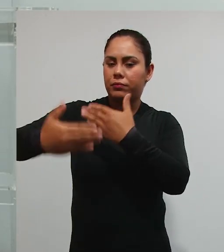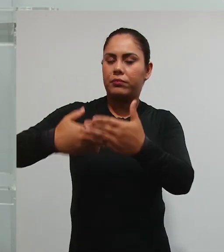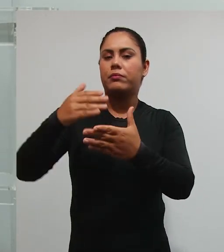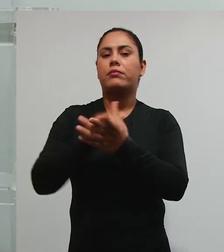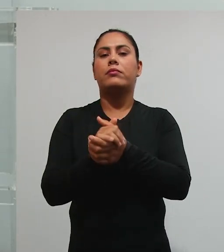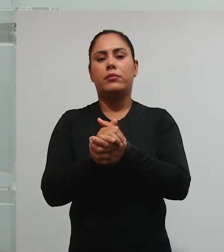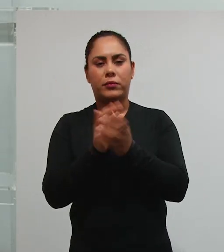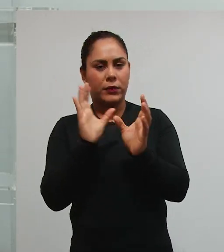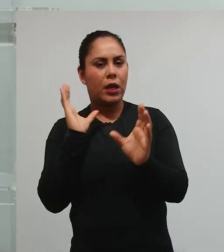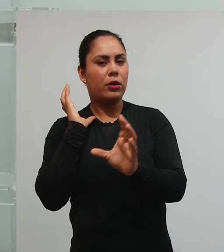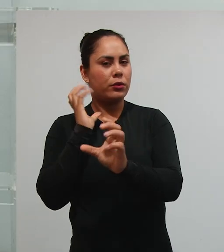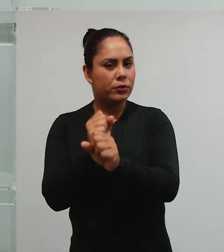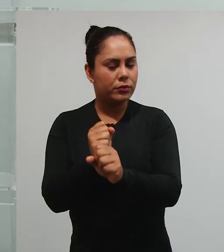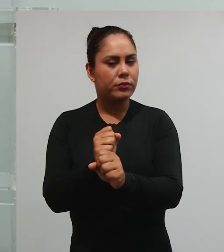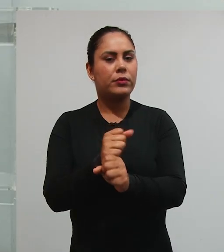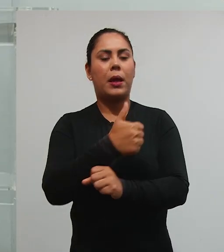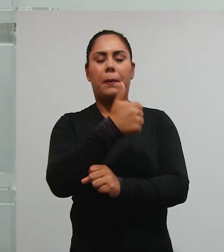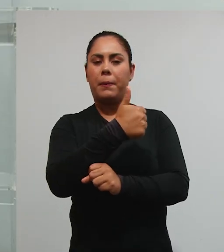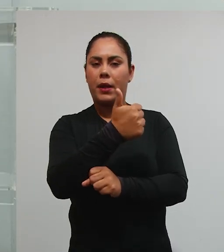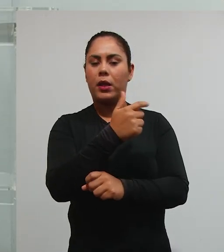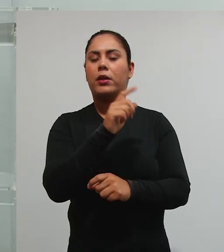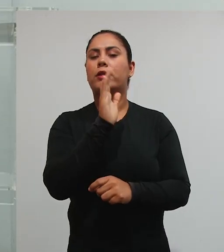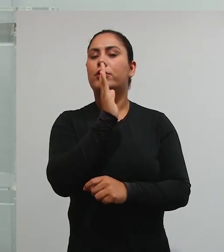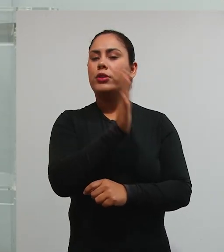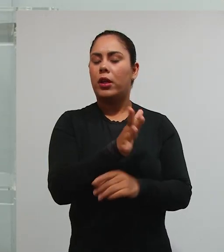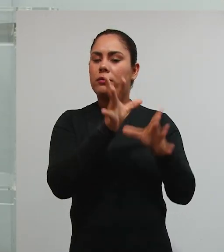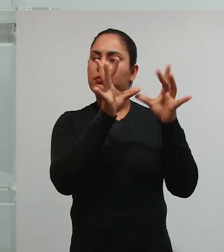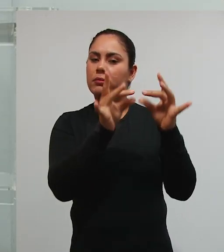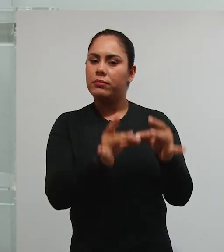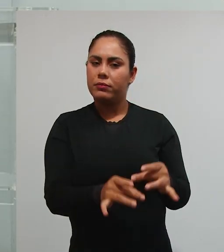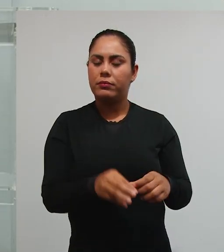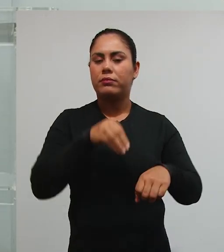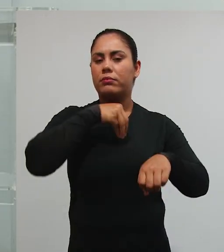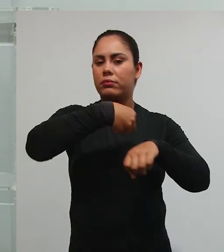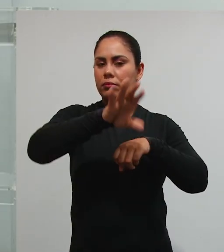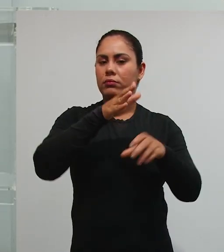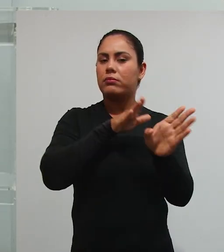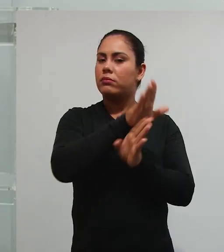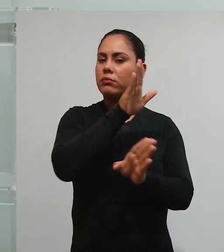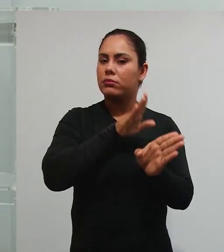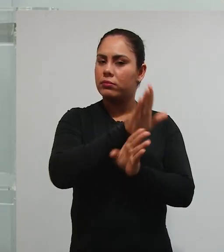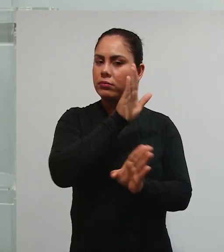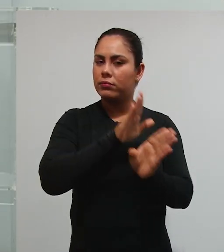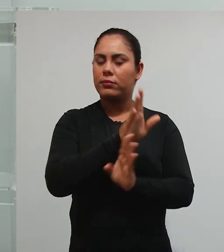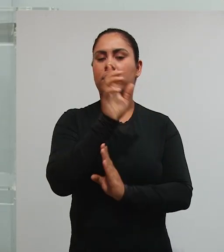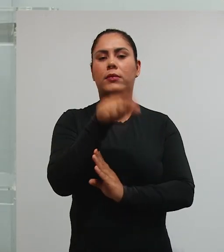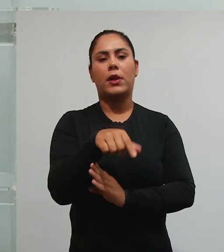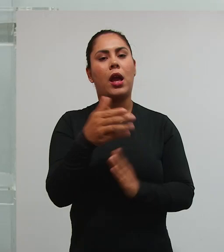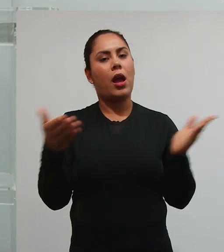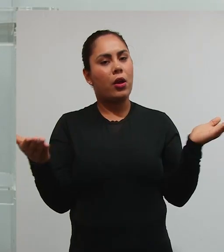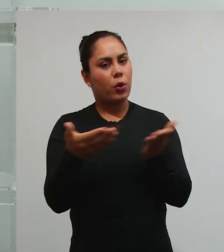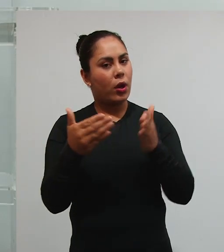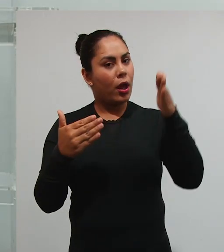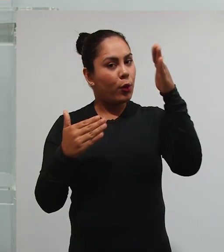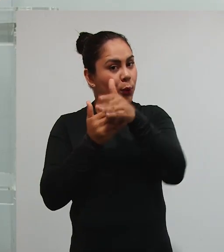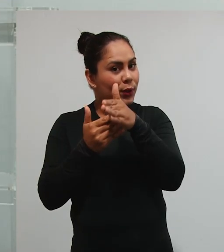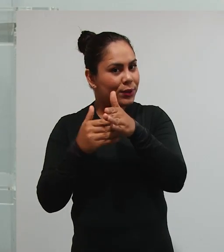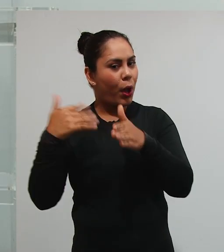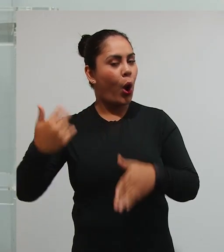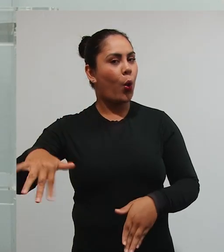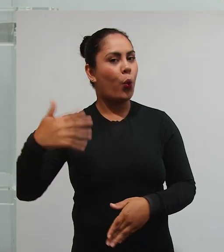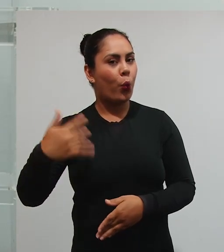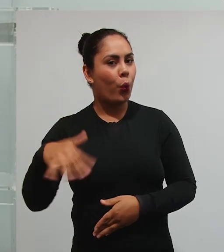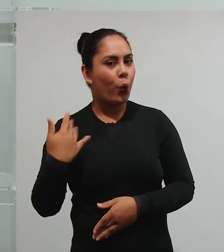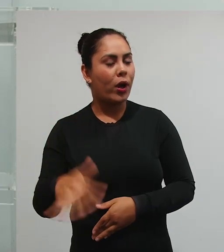Então, resumindo, etapa 1, a gente já fez a orientação com relação, porque agora é a última etapa,